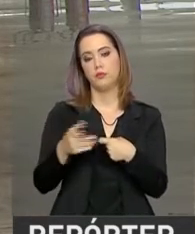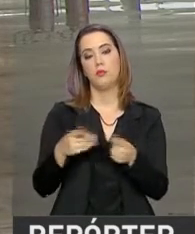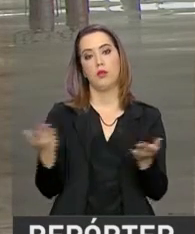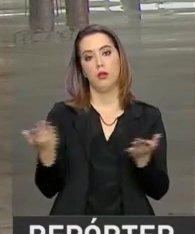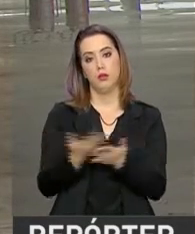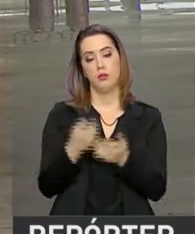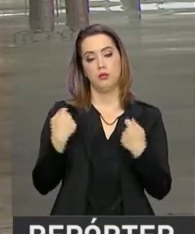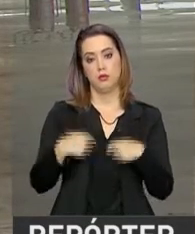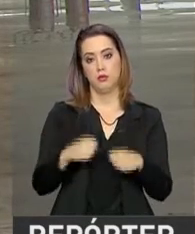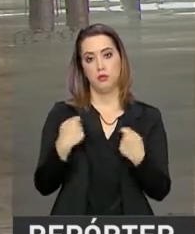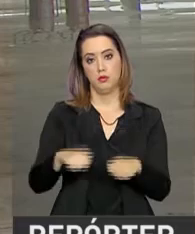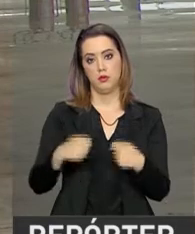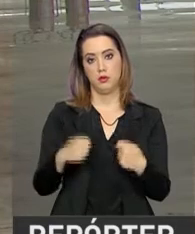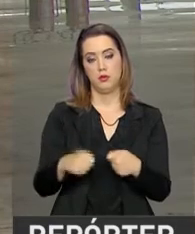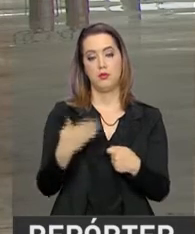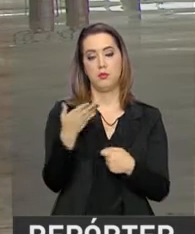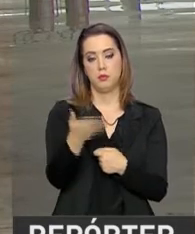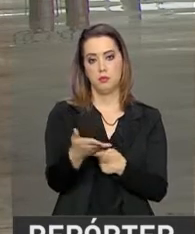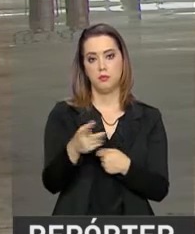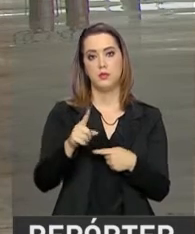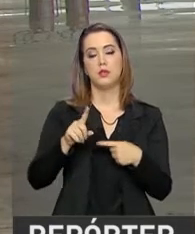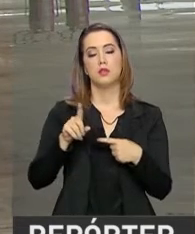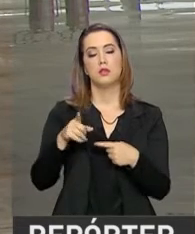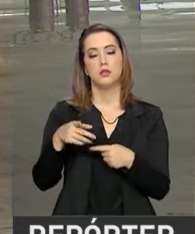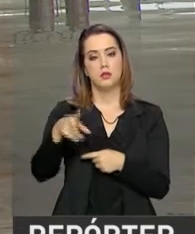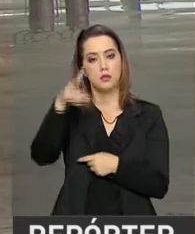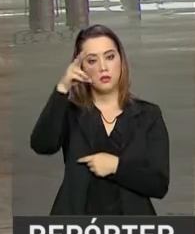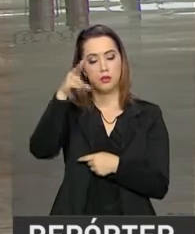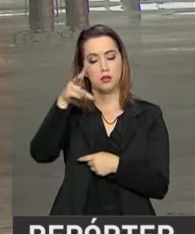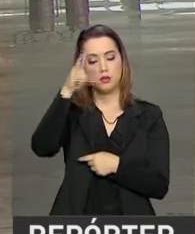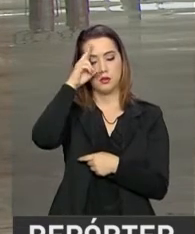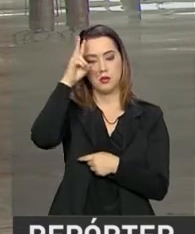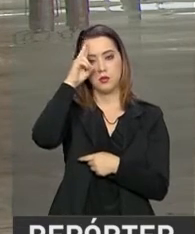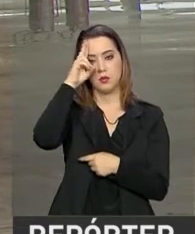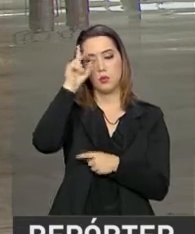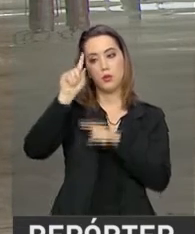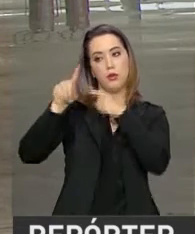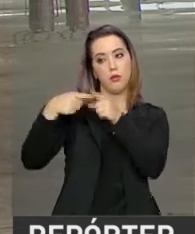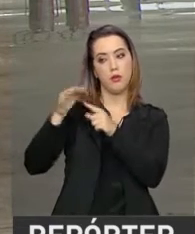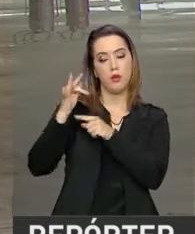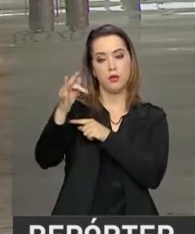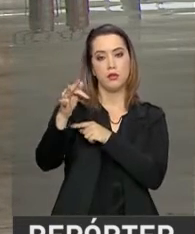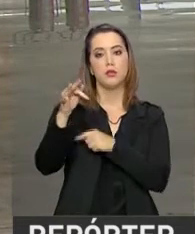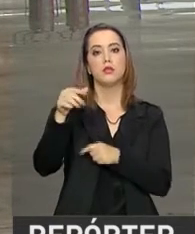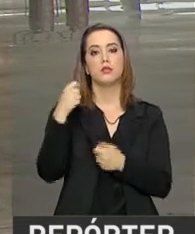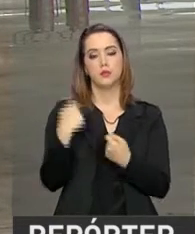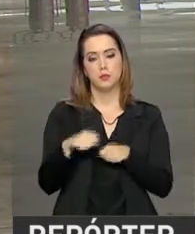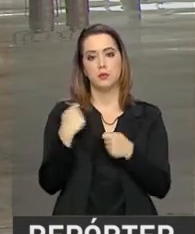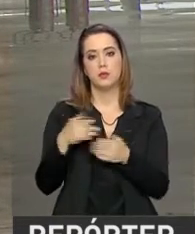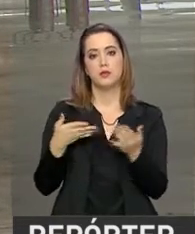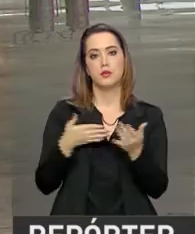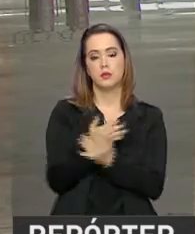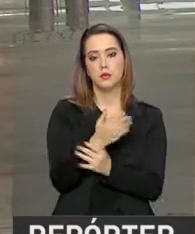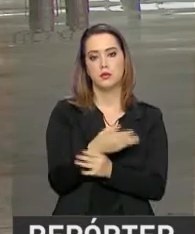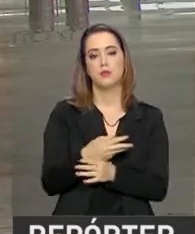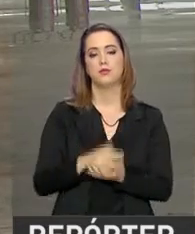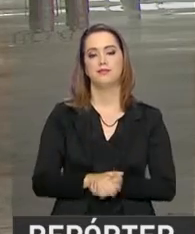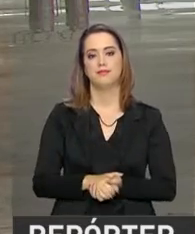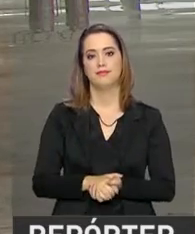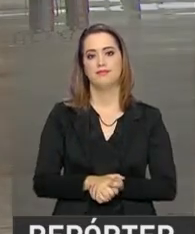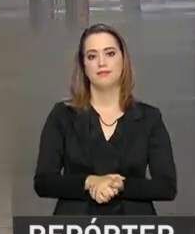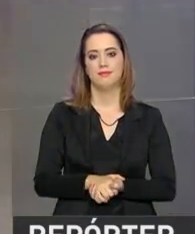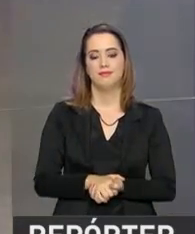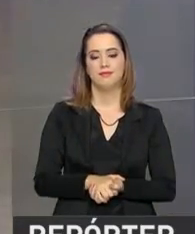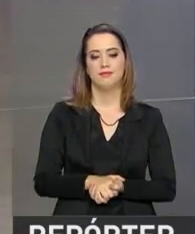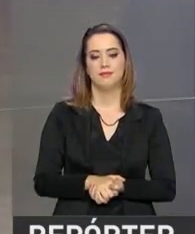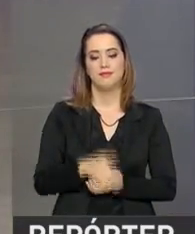ser aprovada pelos senadores até a próxima segunda-feira, 29 de agosto, se não perde a validade. Volto com você no estúdio,